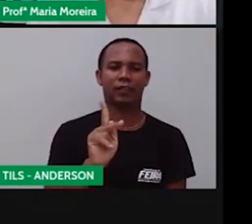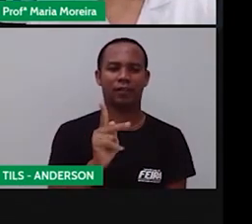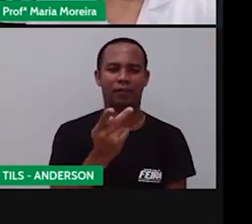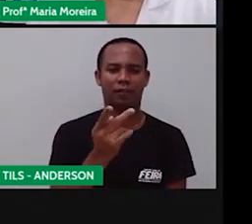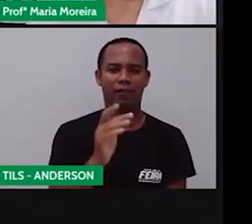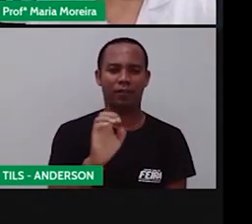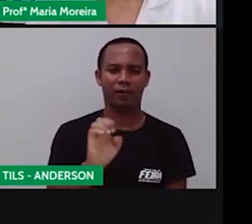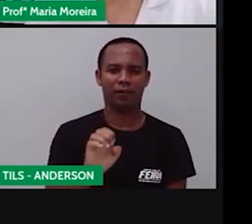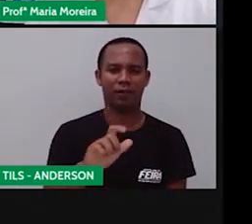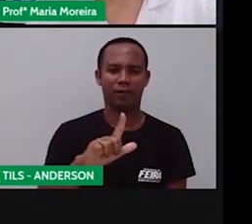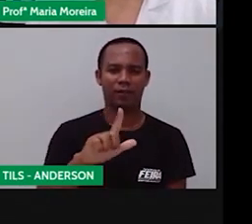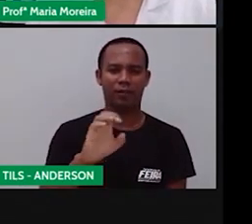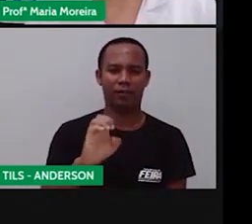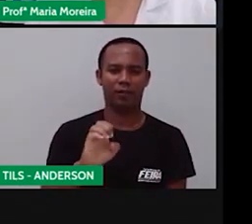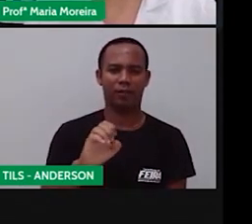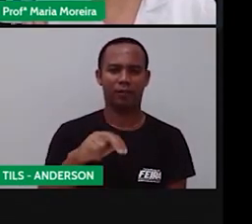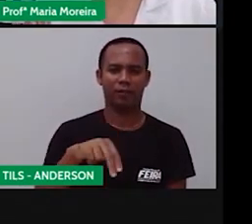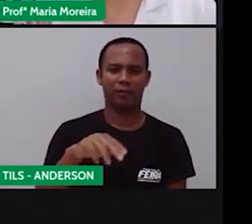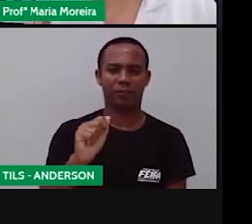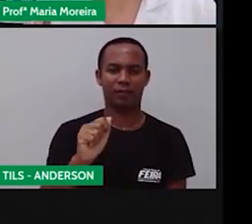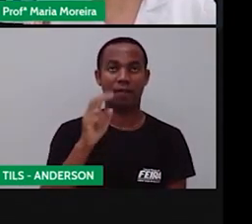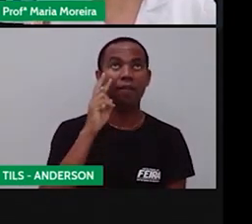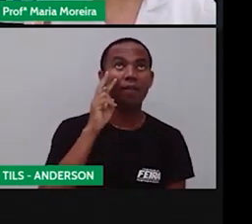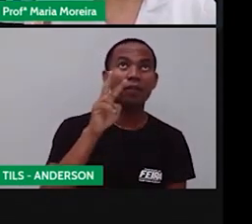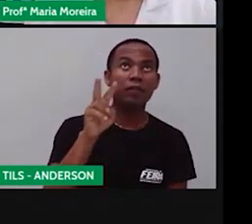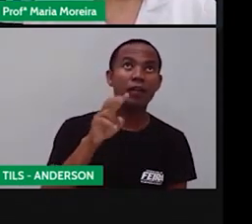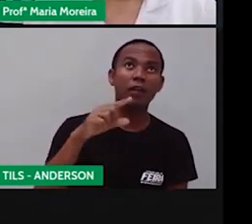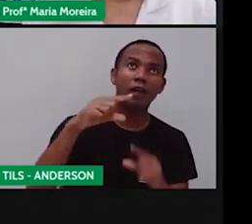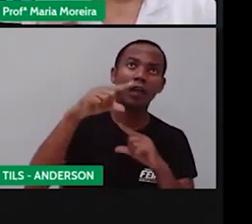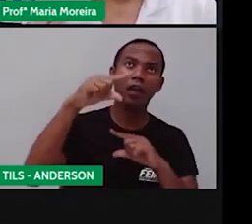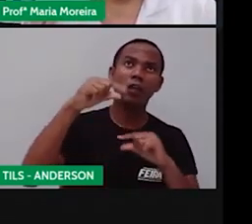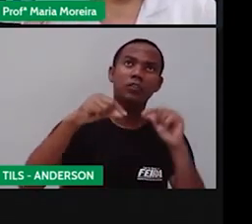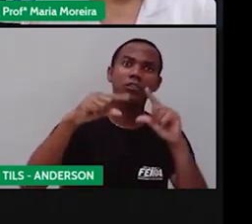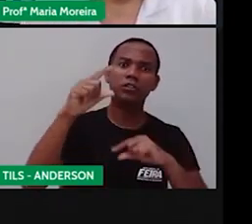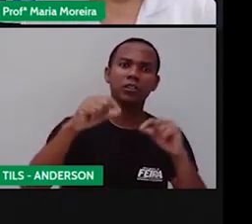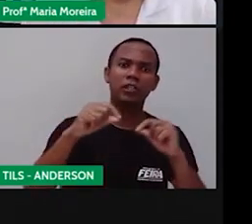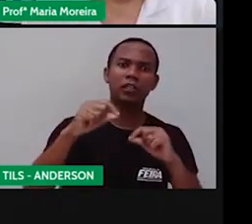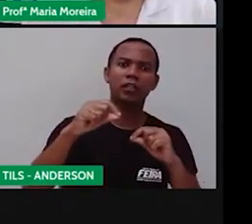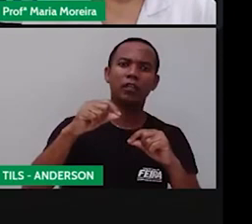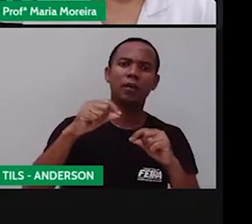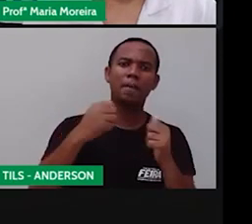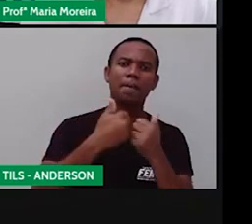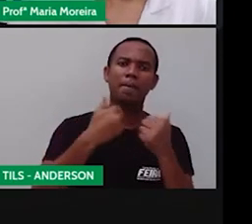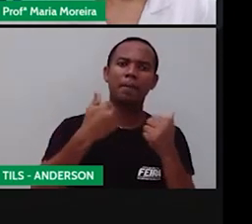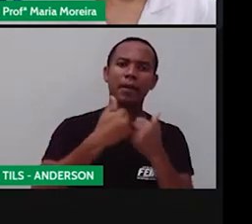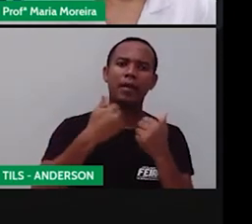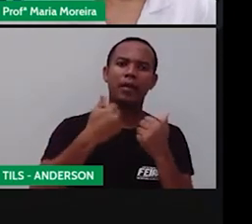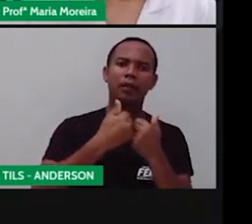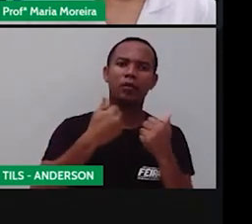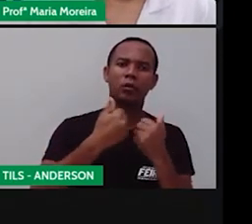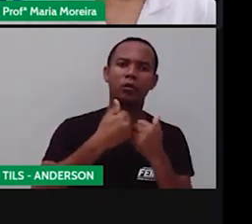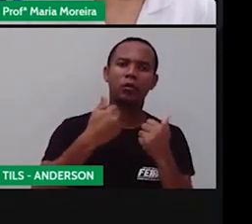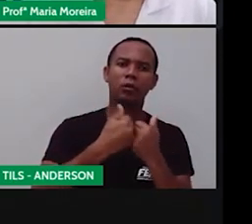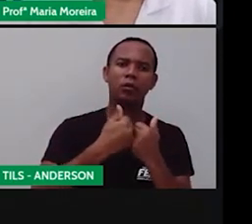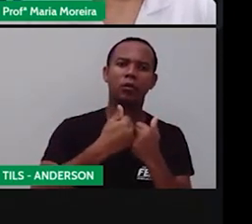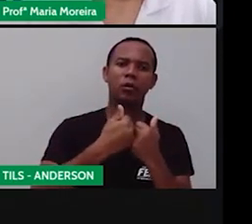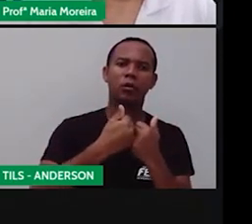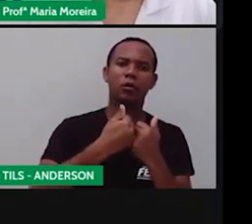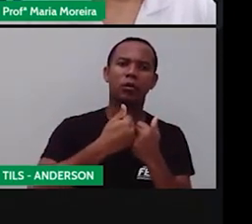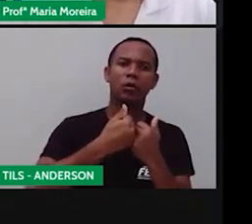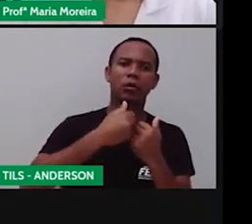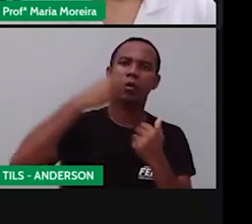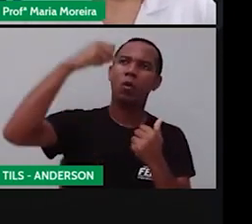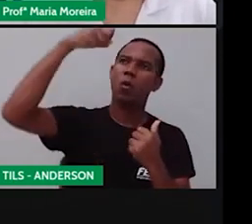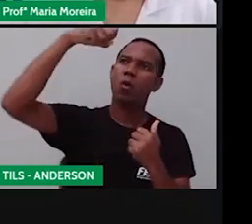tia? Aquela que está bem próxima da Lua, brilhando intensamente. Nossa, acabei